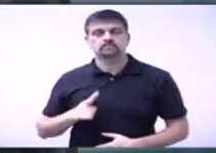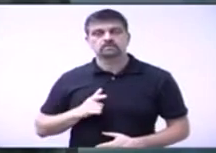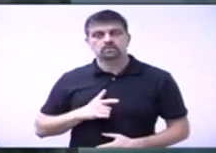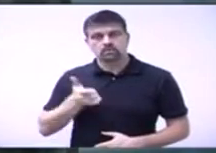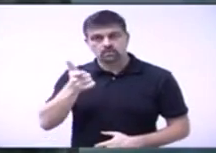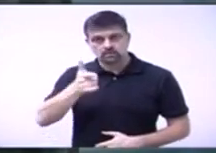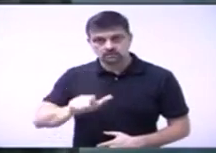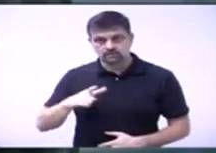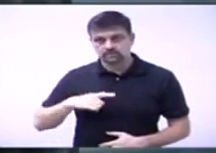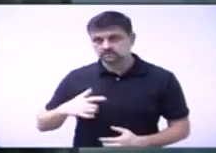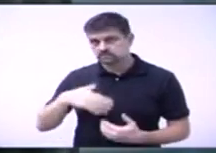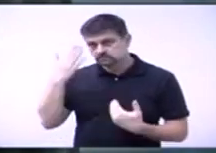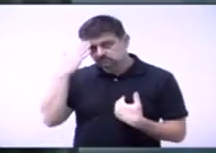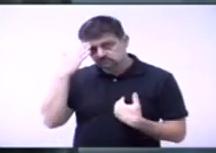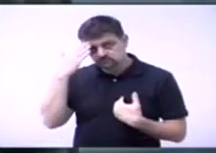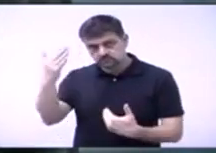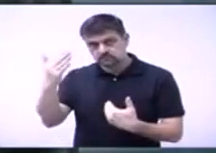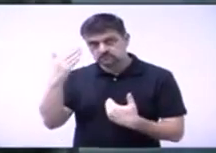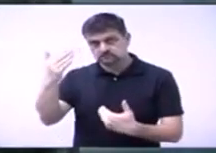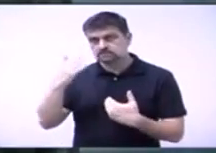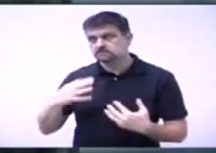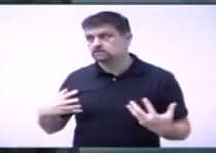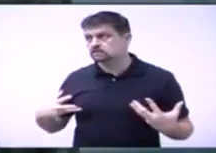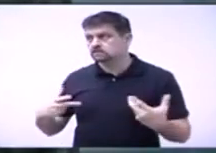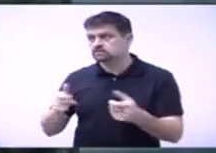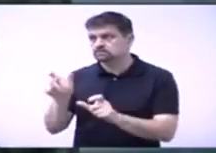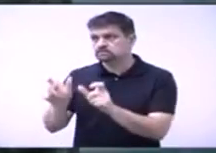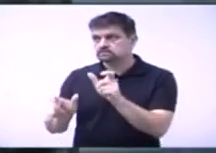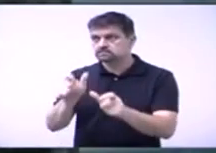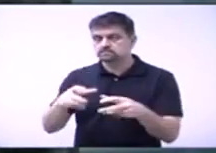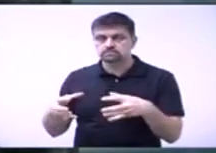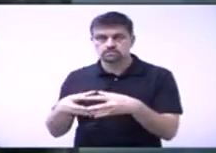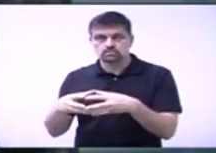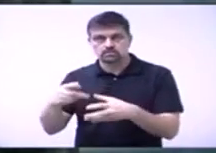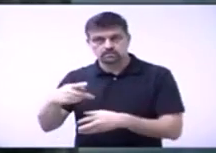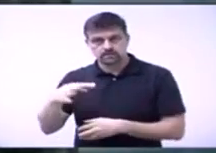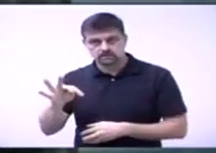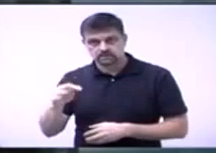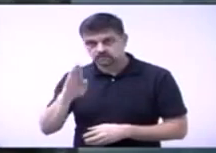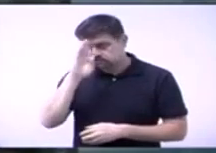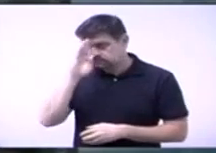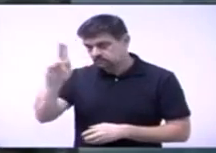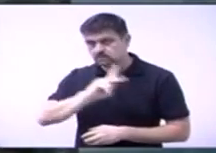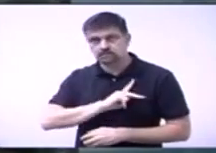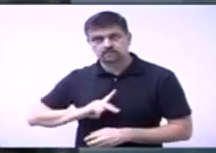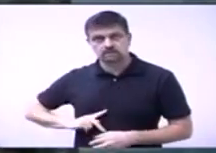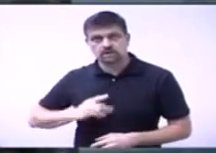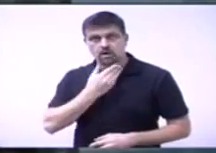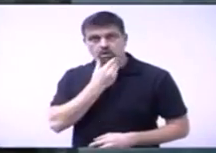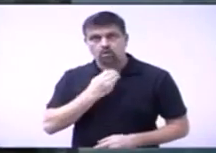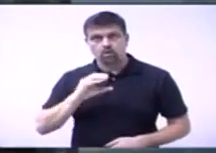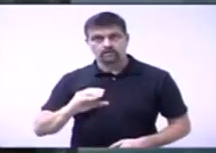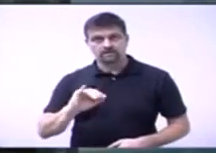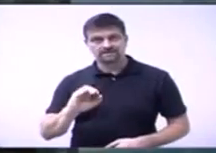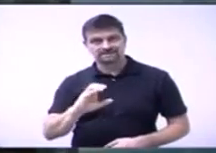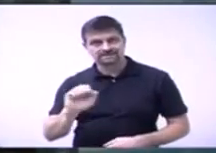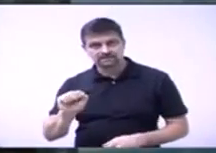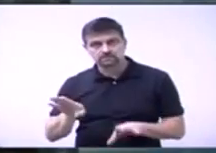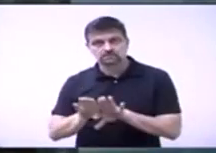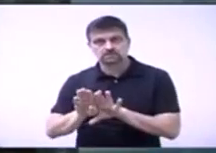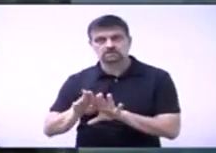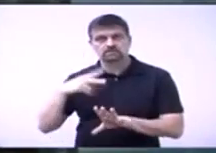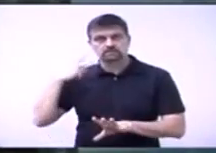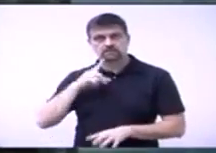reitero o meu agradecimento a todos os companheiros do Partido dos Trabalhadores, ao presidente Cícero, ao vereador